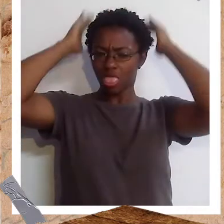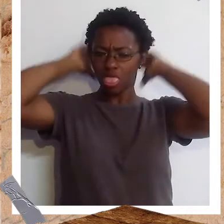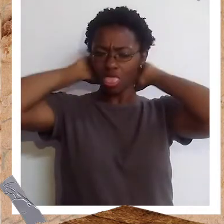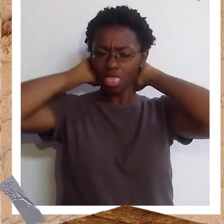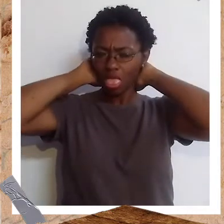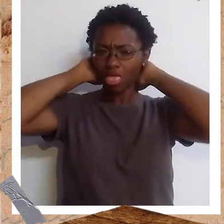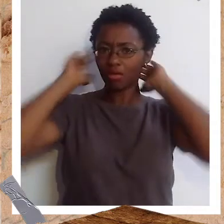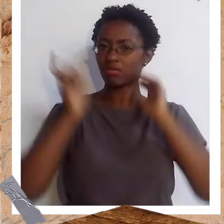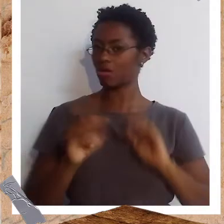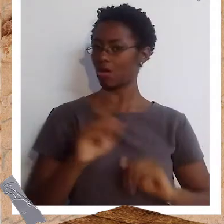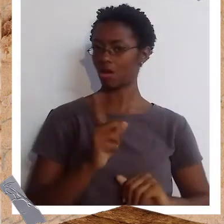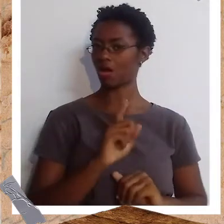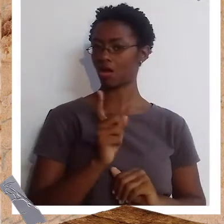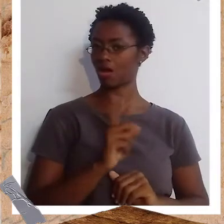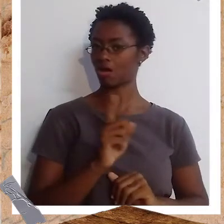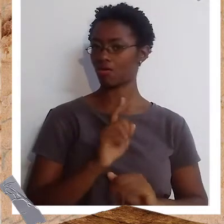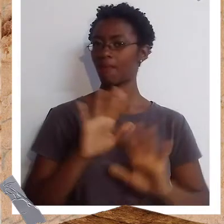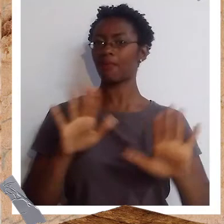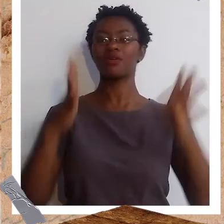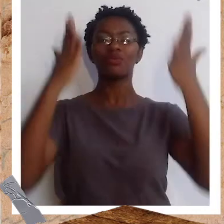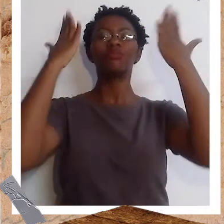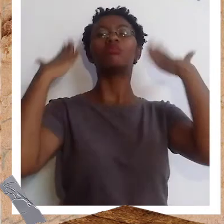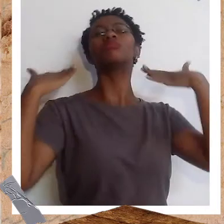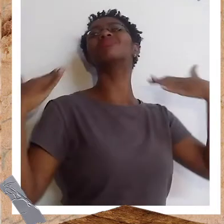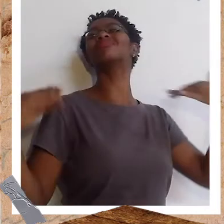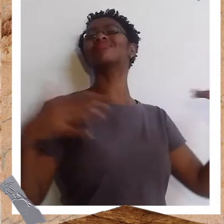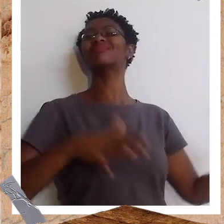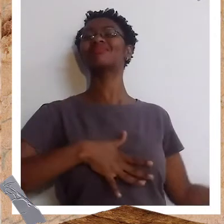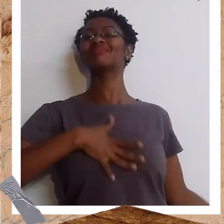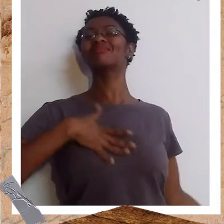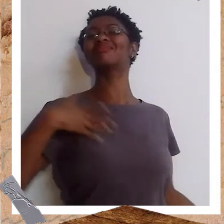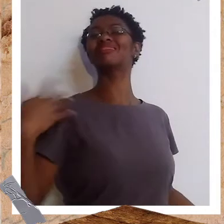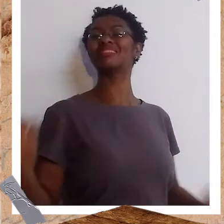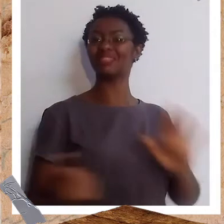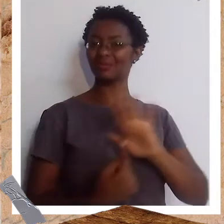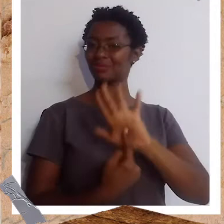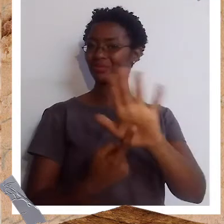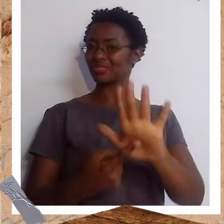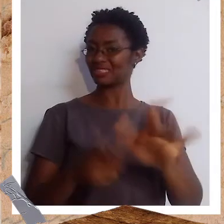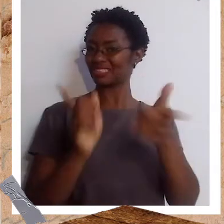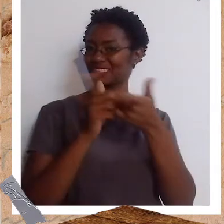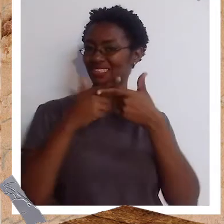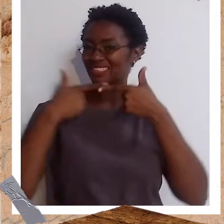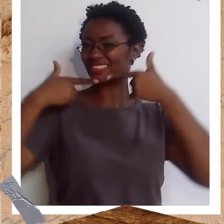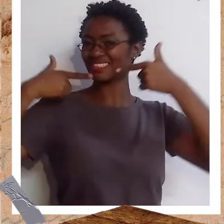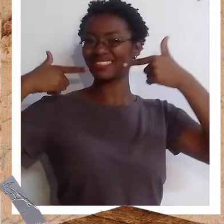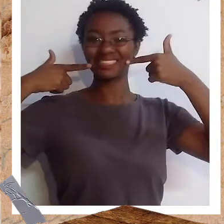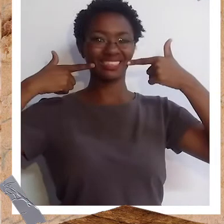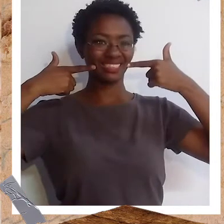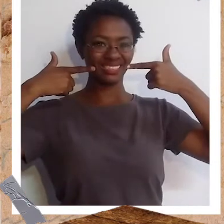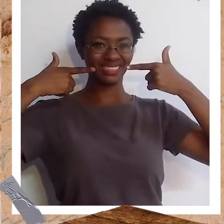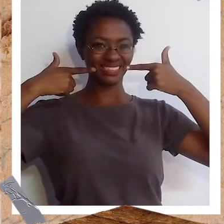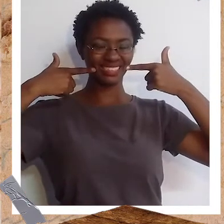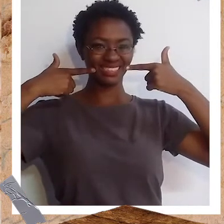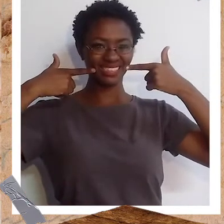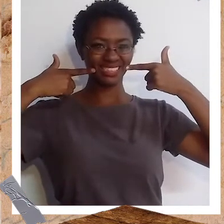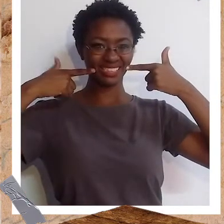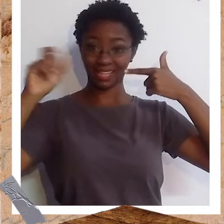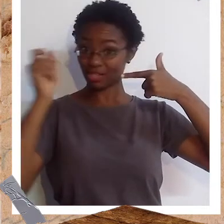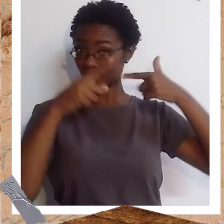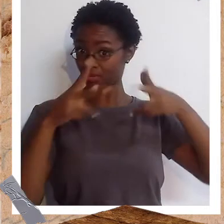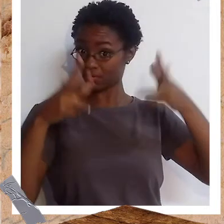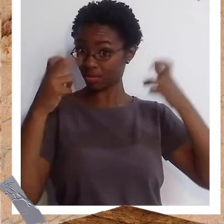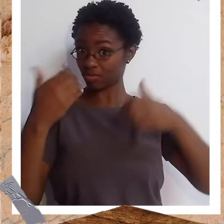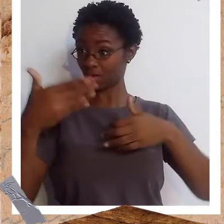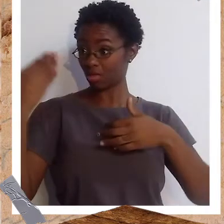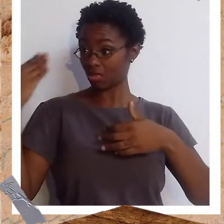pelo contrário, ela o exibe com bastante orgulho. Observem que ela está sorrindo de frente para a gente, o que é muito difícil de observar nas